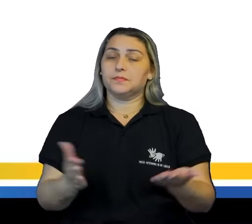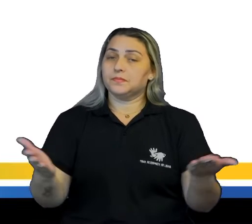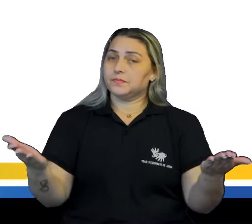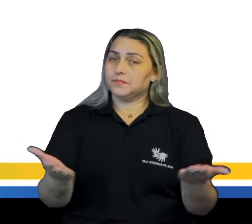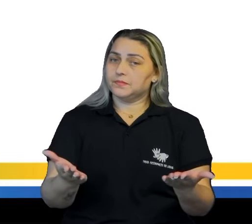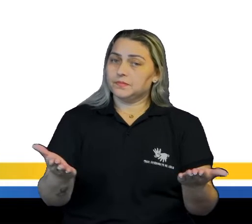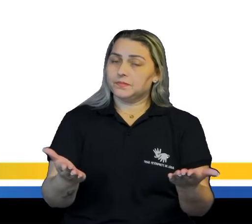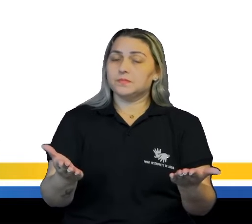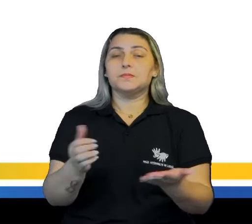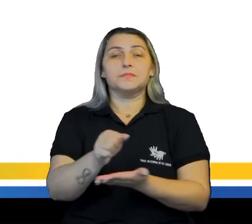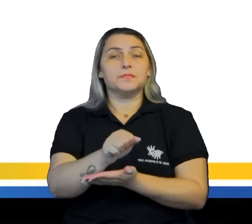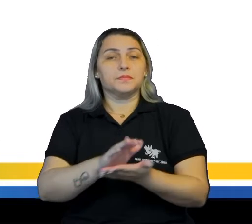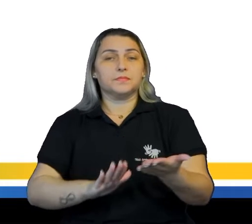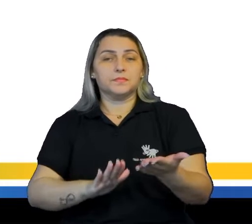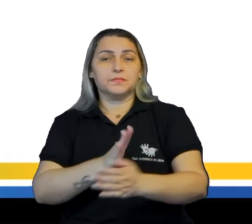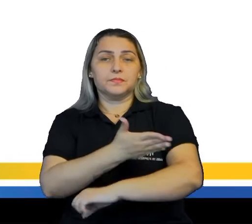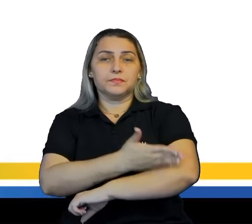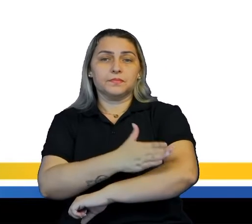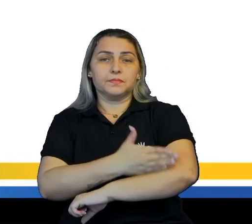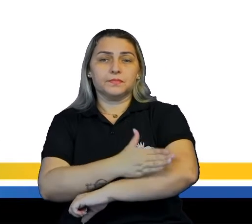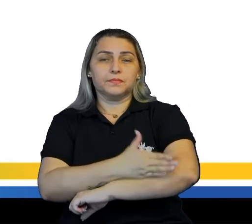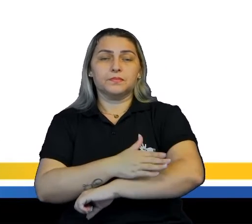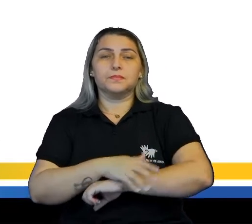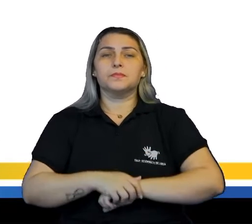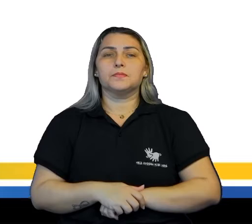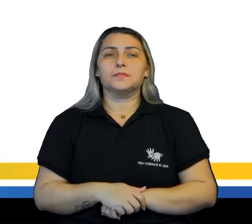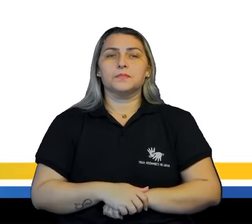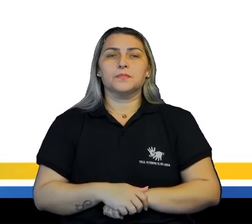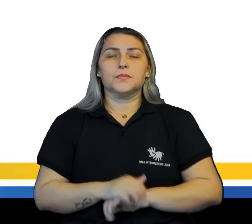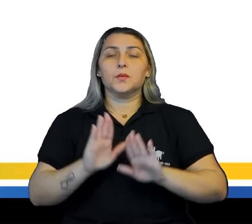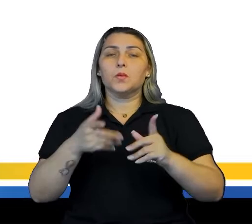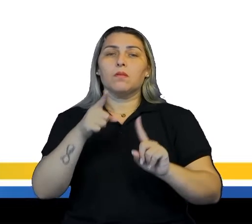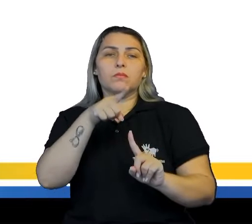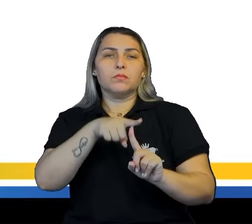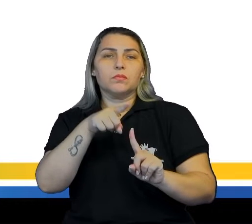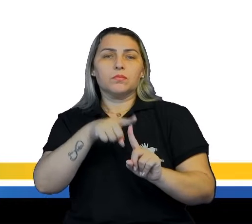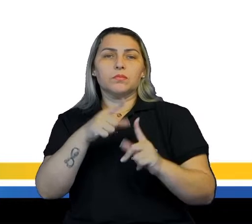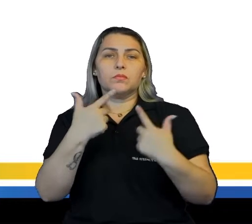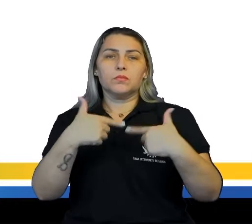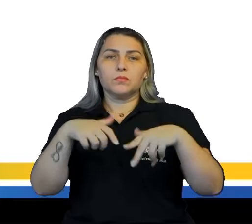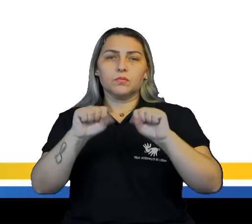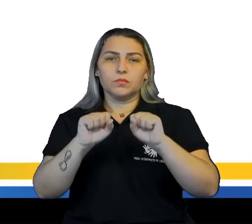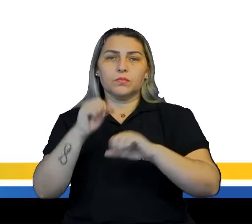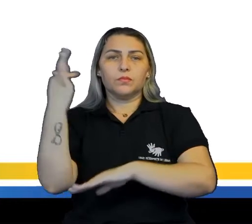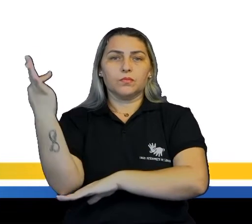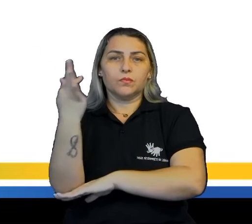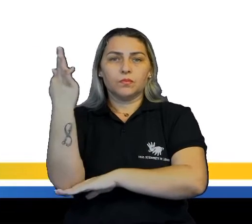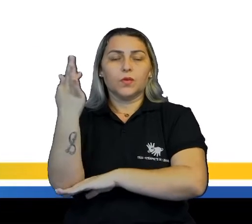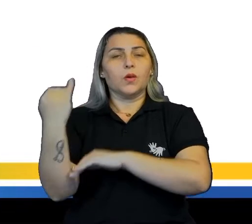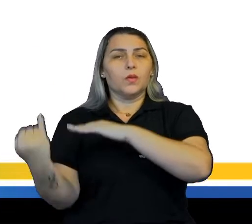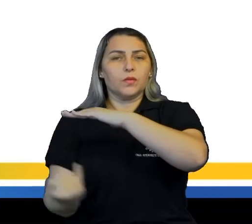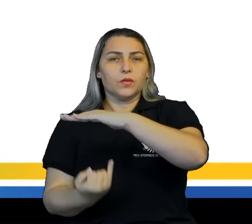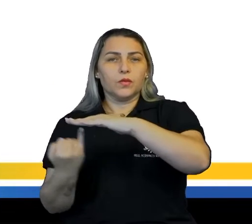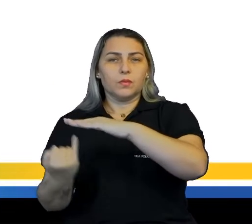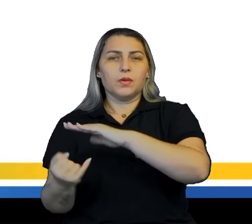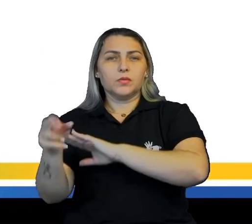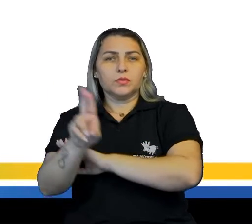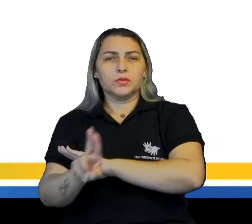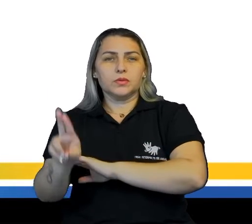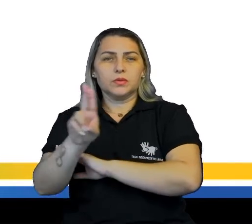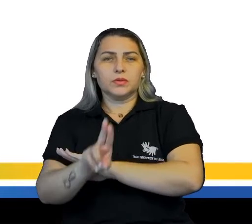E agora vamos exercitar, vamos aos exercícios. Qual tipo de linguagem, formal ou